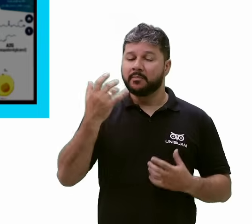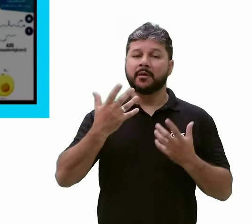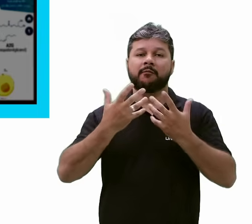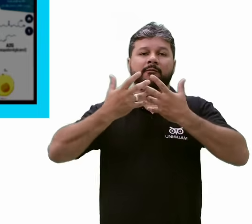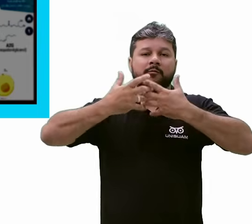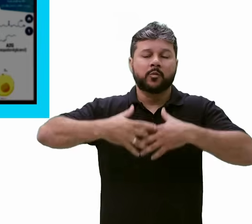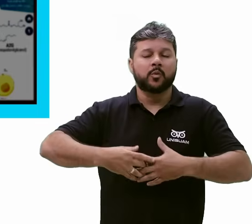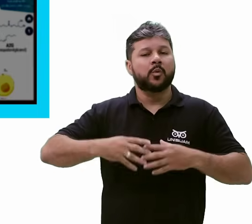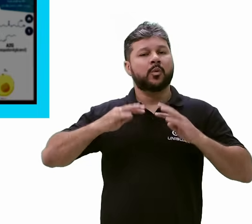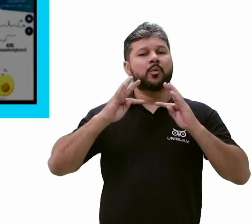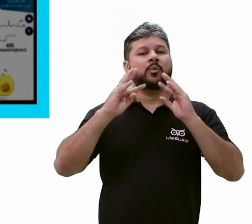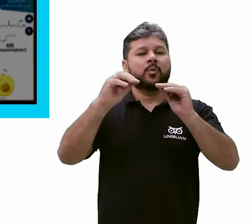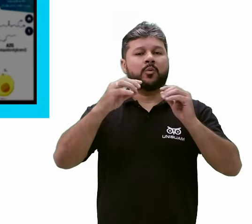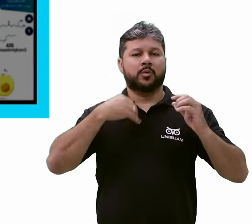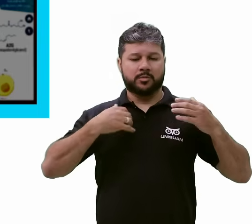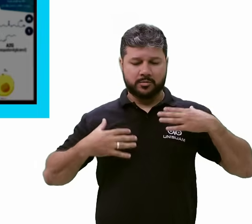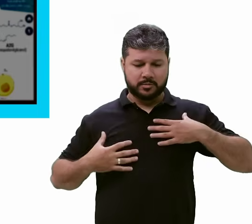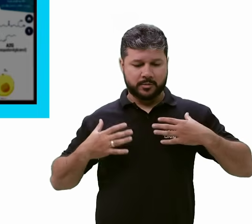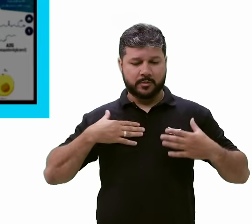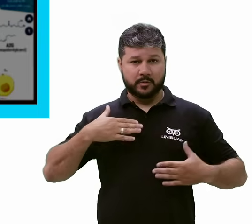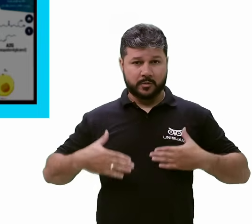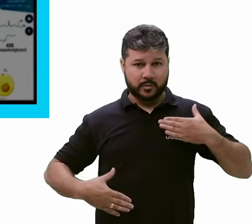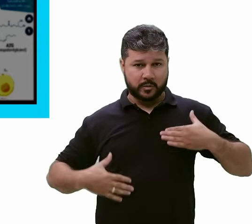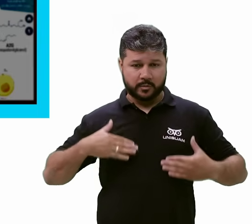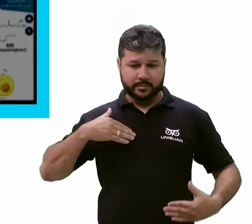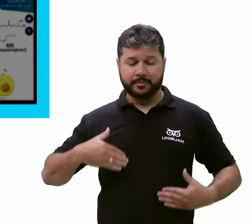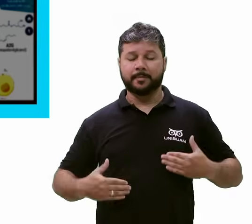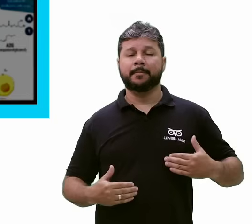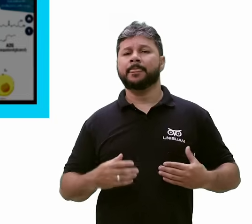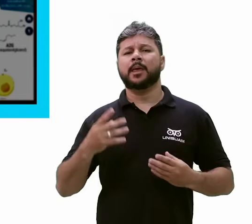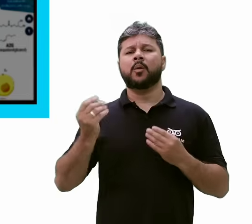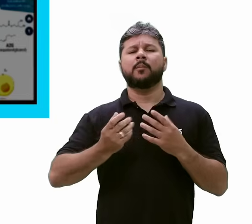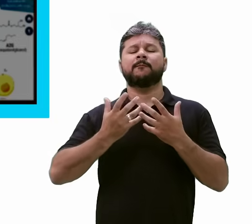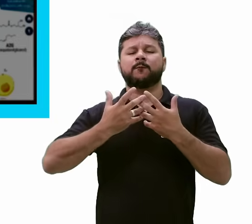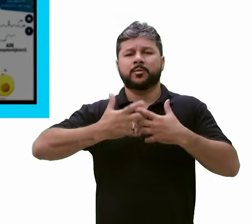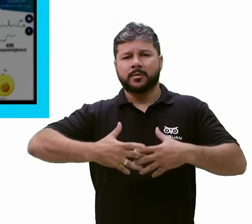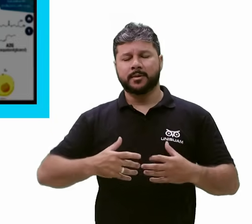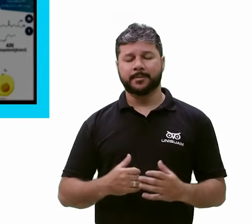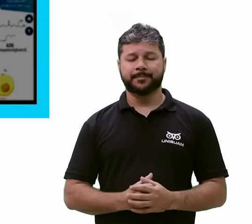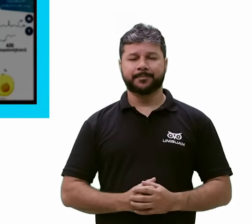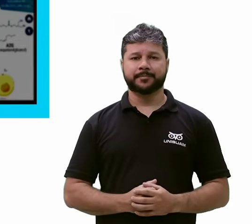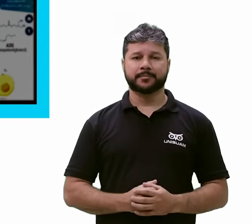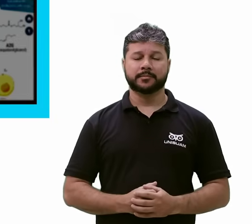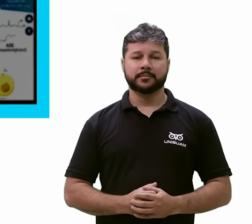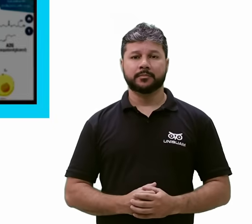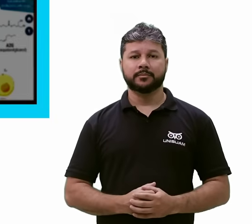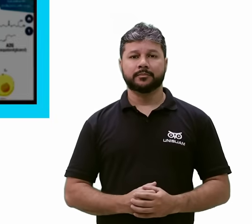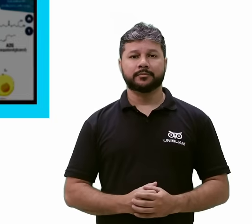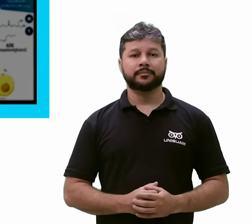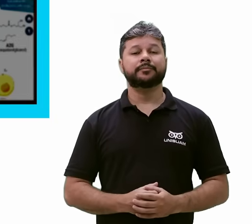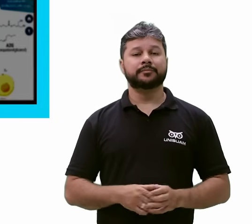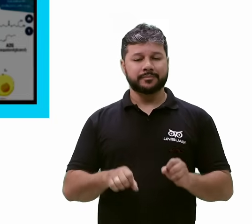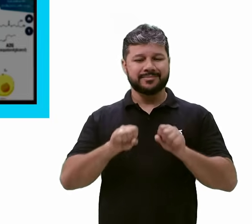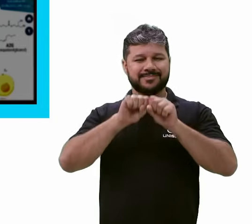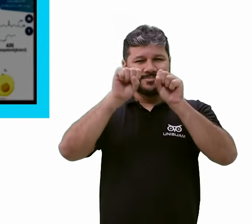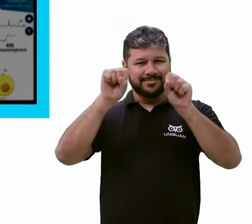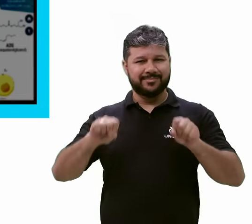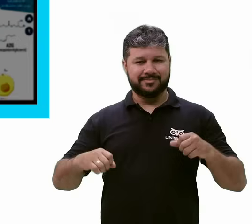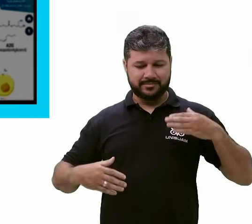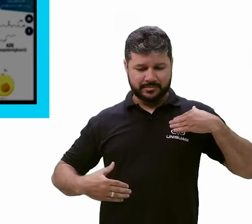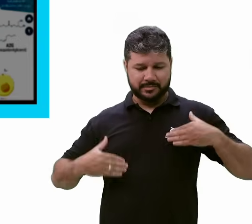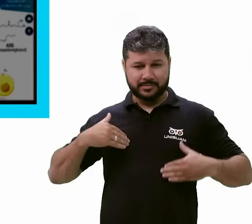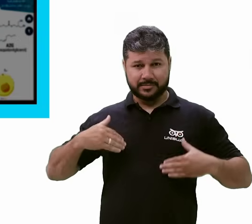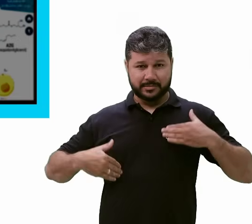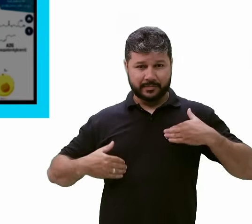importante para o funcionamento de quase tudo no nosso organismo. Então, como é que funciona isso? Esse sistema